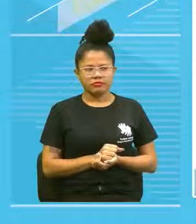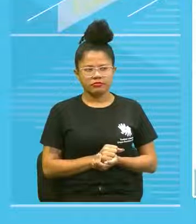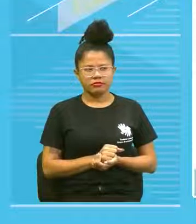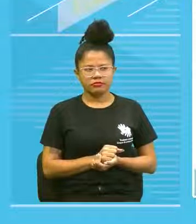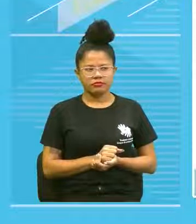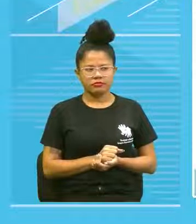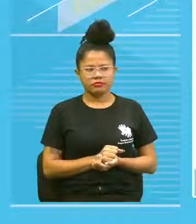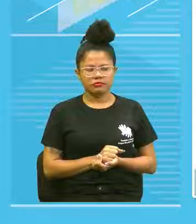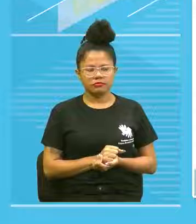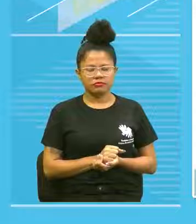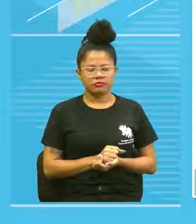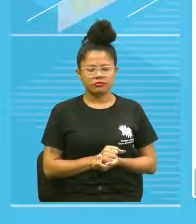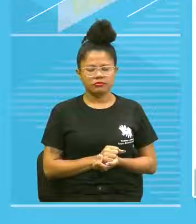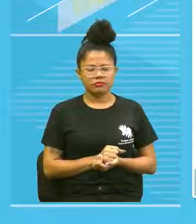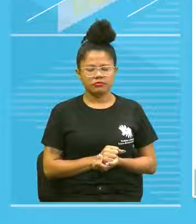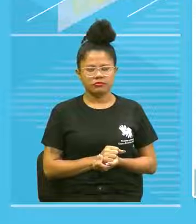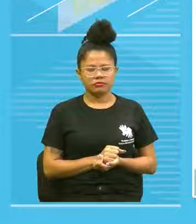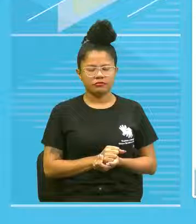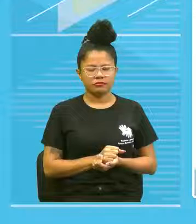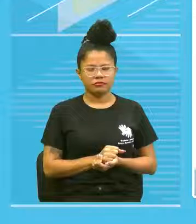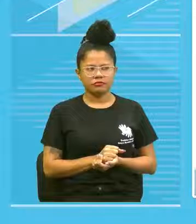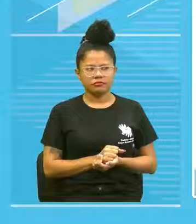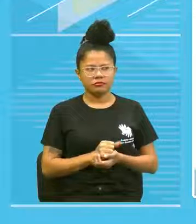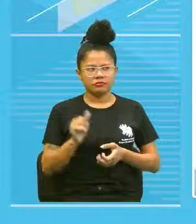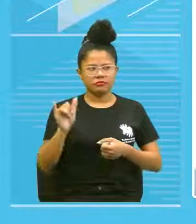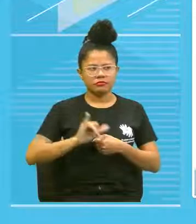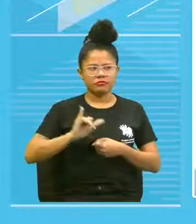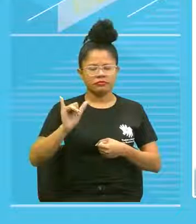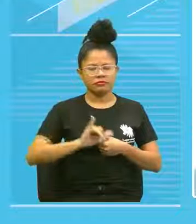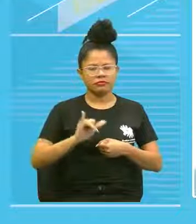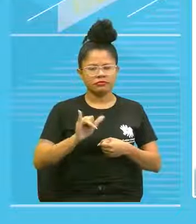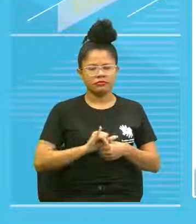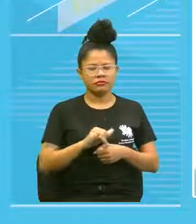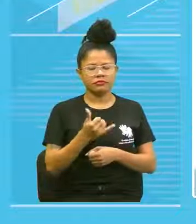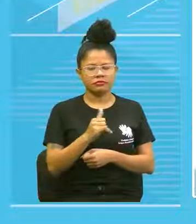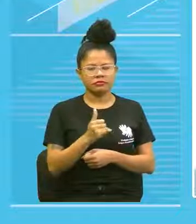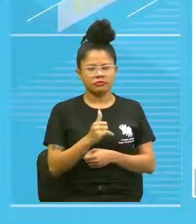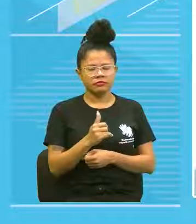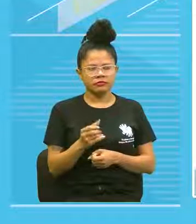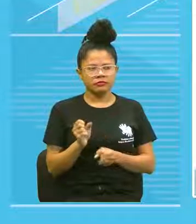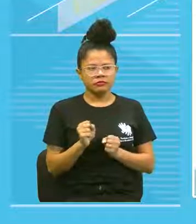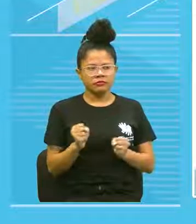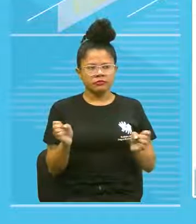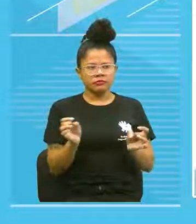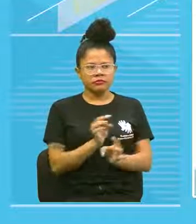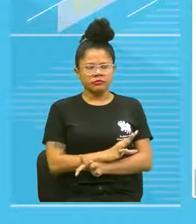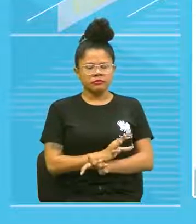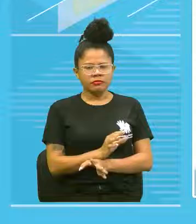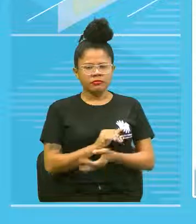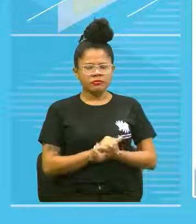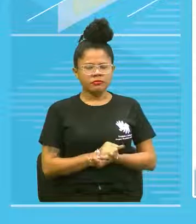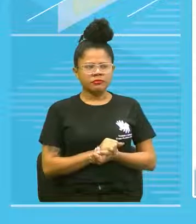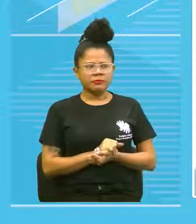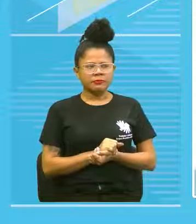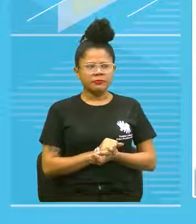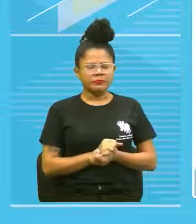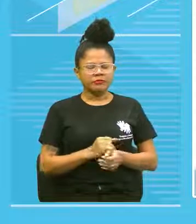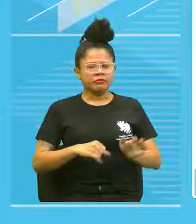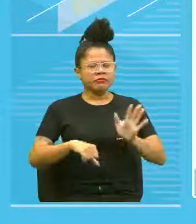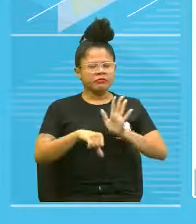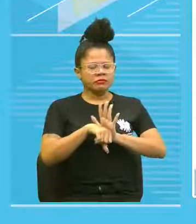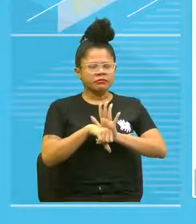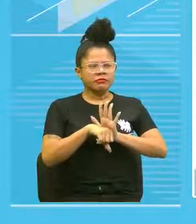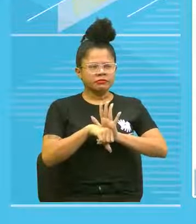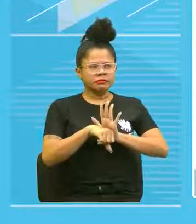é de energias não e renováveis e um crime contra nós mesmos